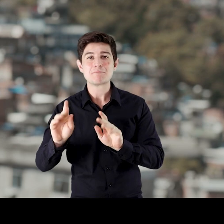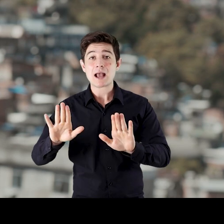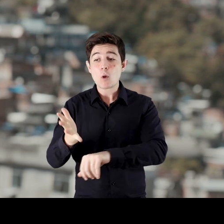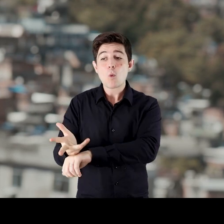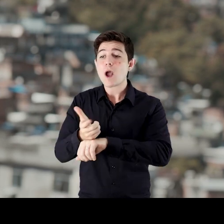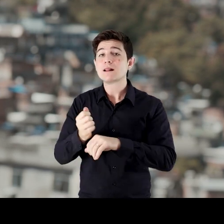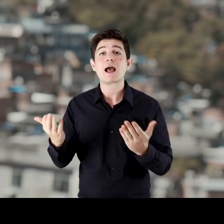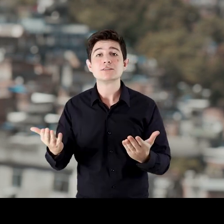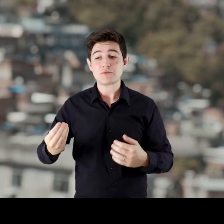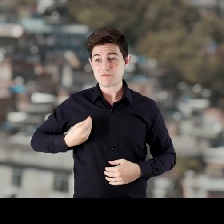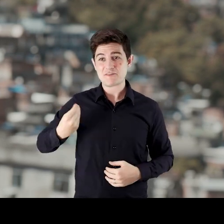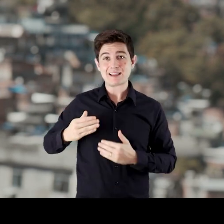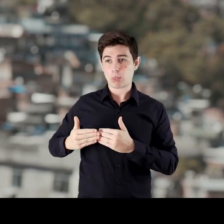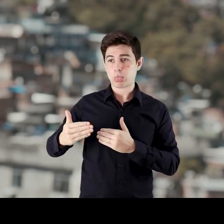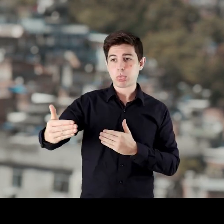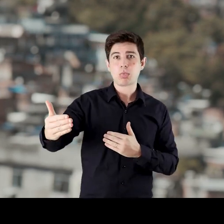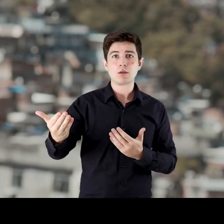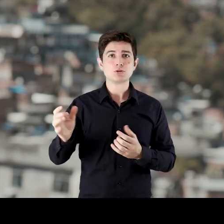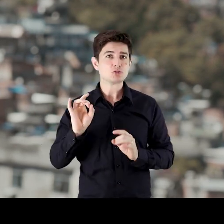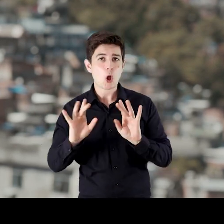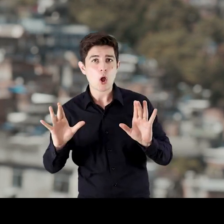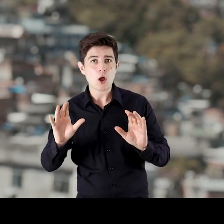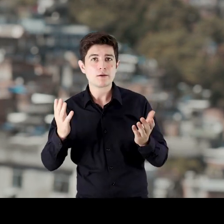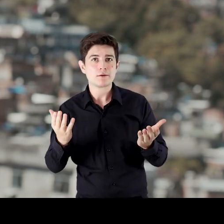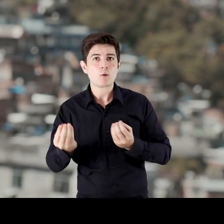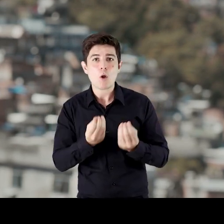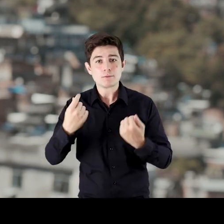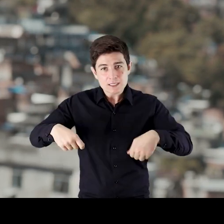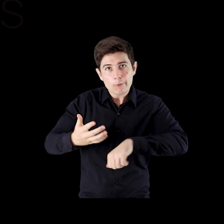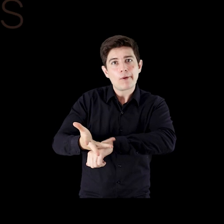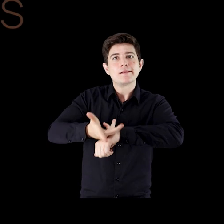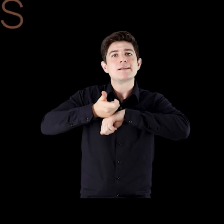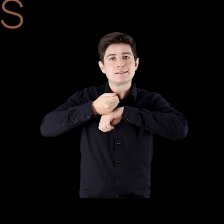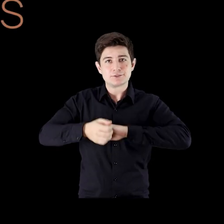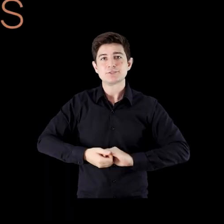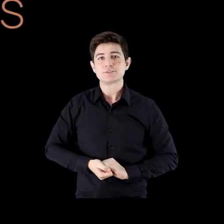acrescentar vida aos dias ou eu quero acrescentar simplesmente dias à vida?